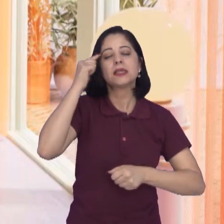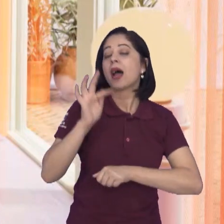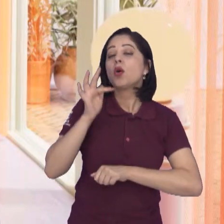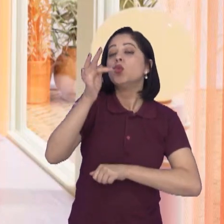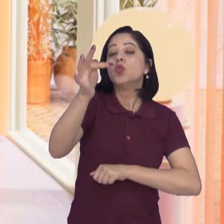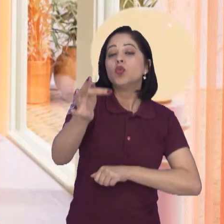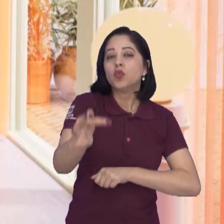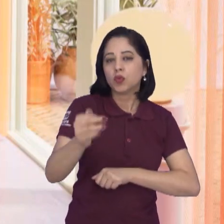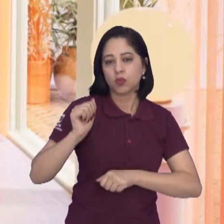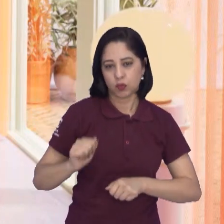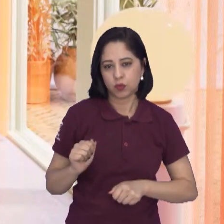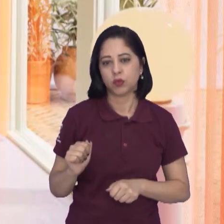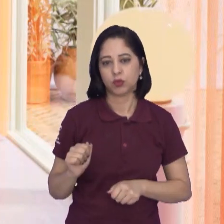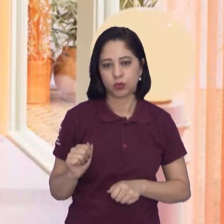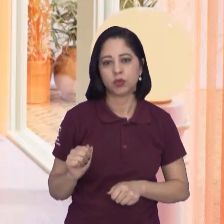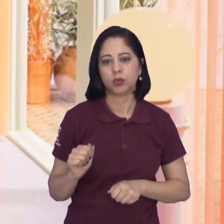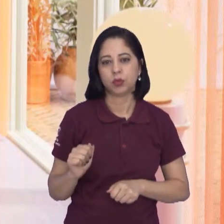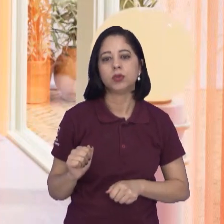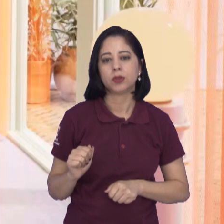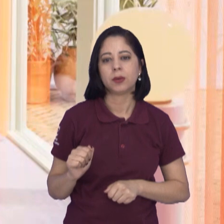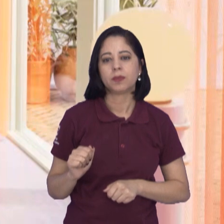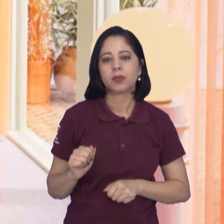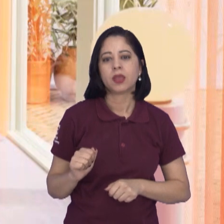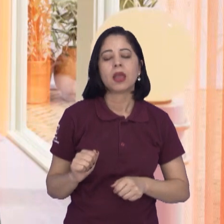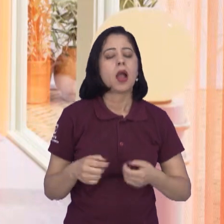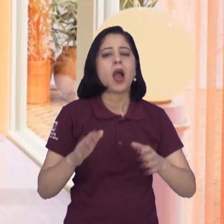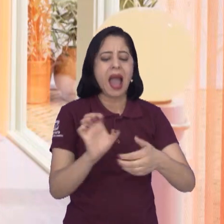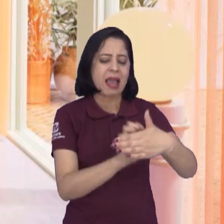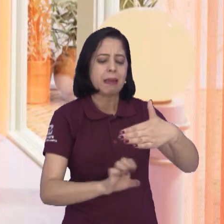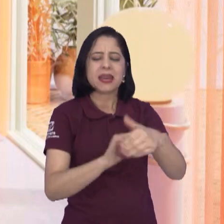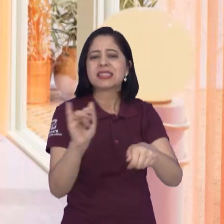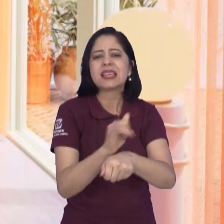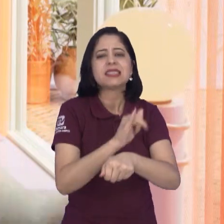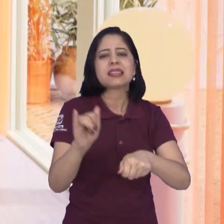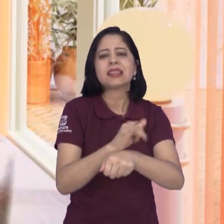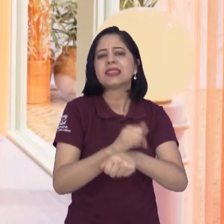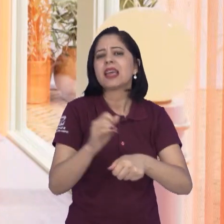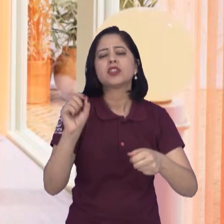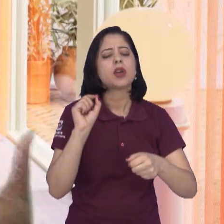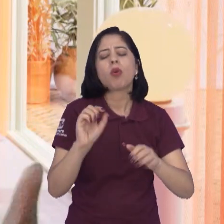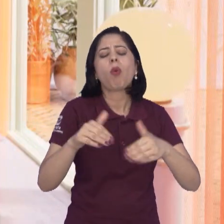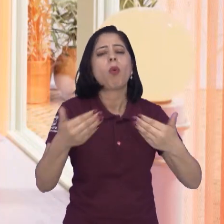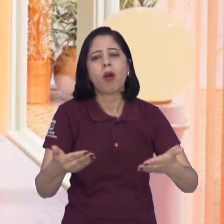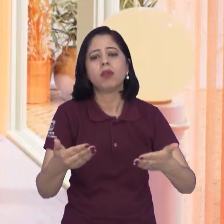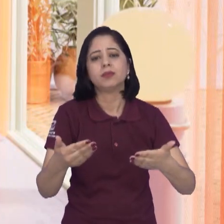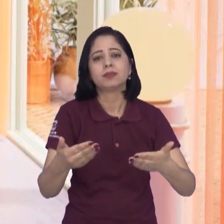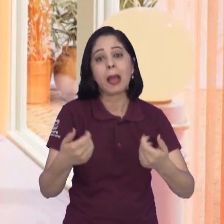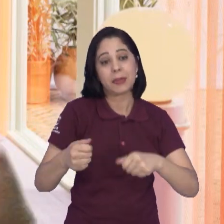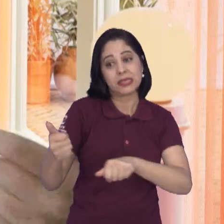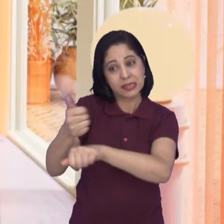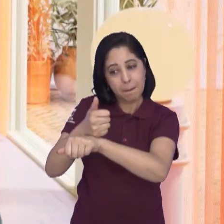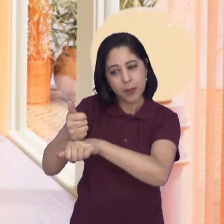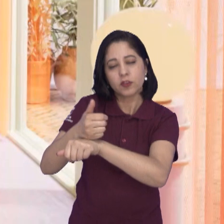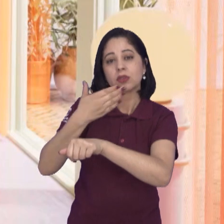quais são aí, né, o que a gente precisa fazer, o que as empresas precisam fazer? Até para ter profissionais